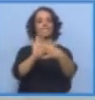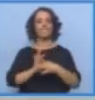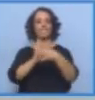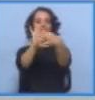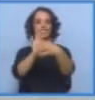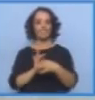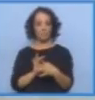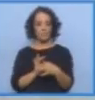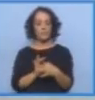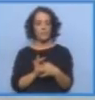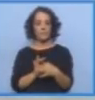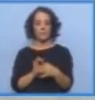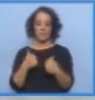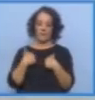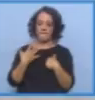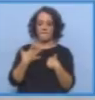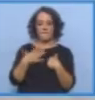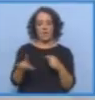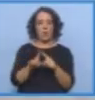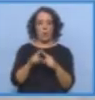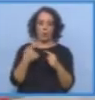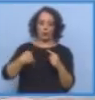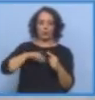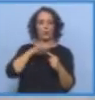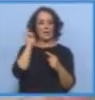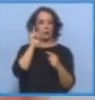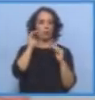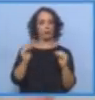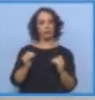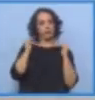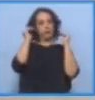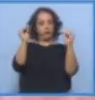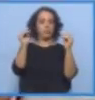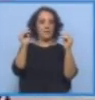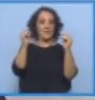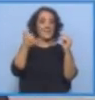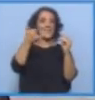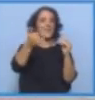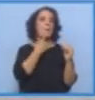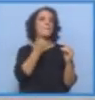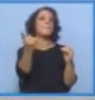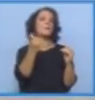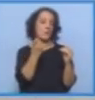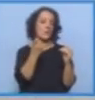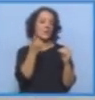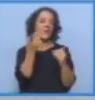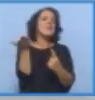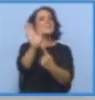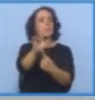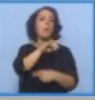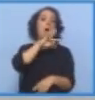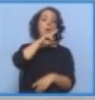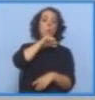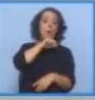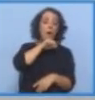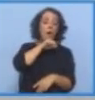e, portanto, terem um papel de primeira categoria, como depois vamos ver naquela pergunta em que a mãe, exemplificando, a mãe dos